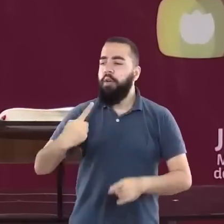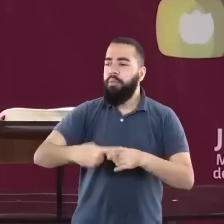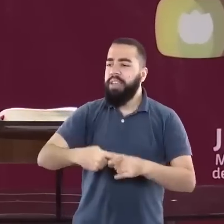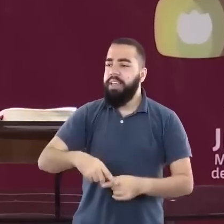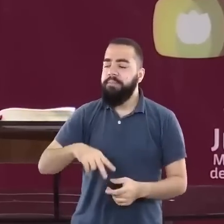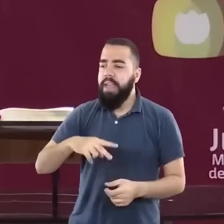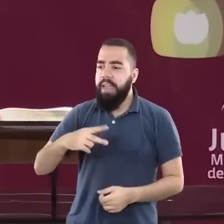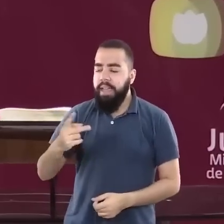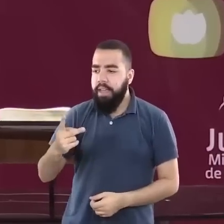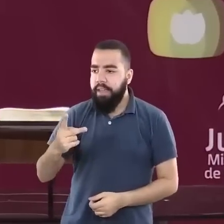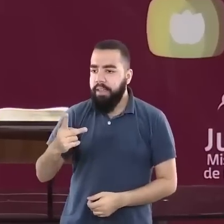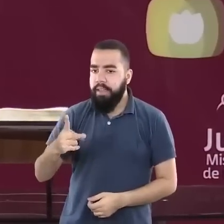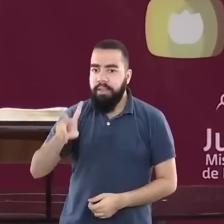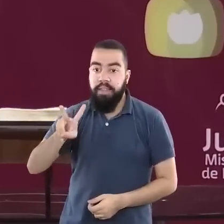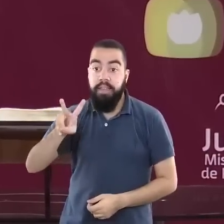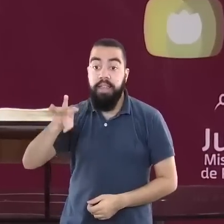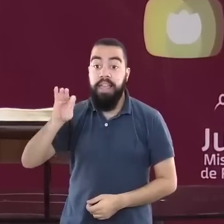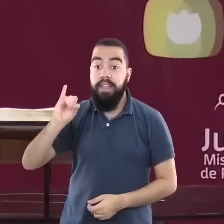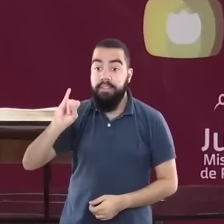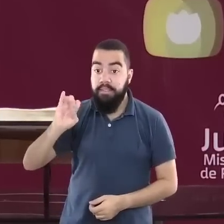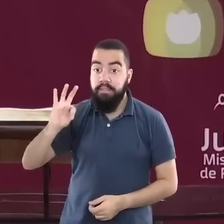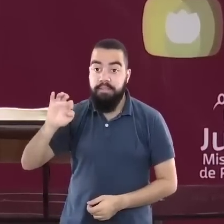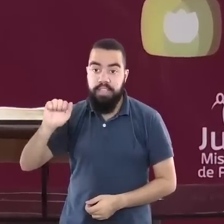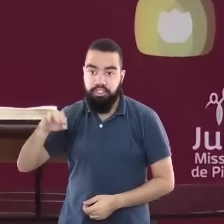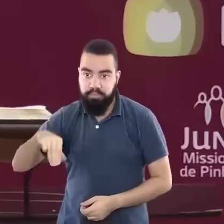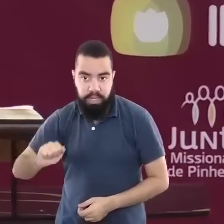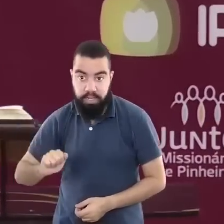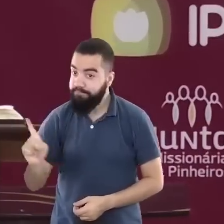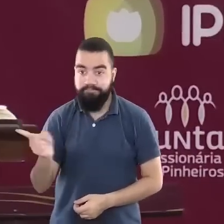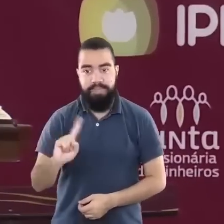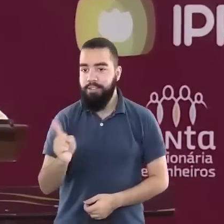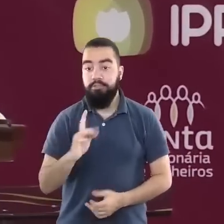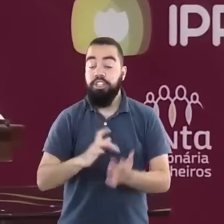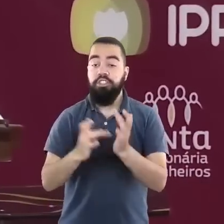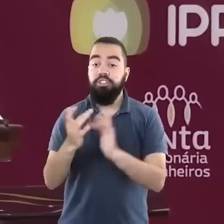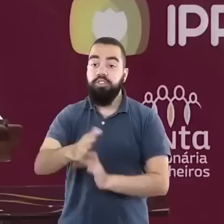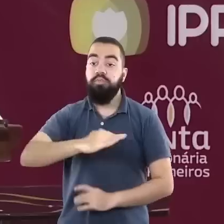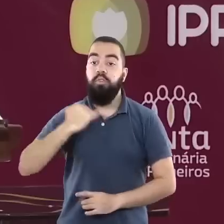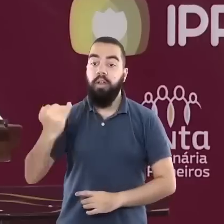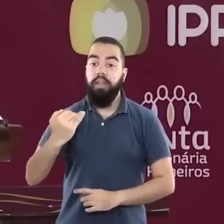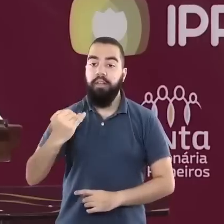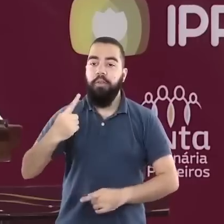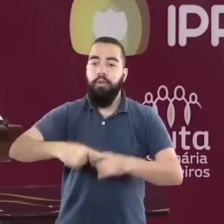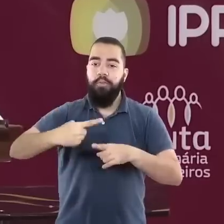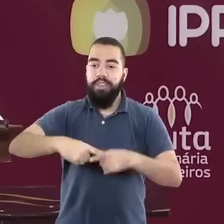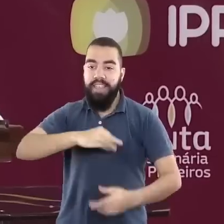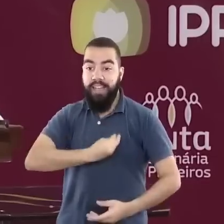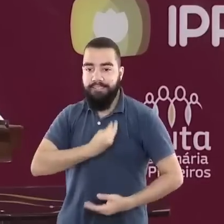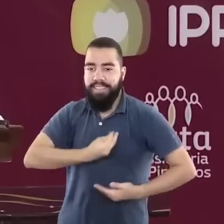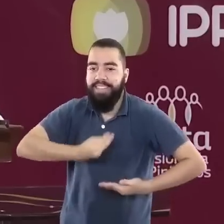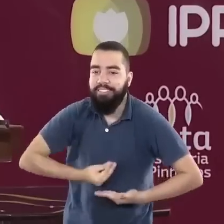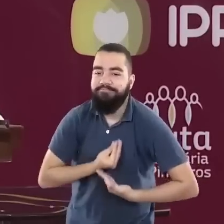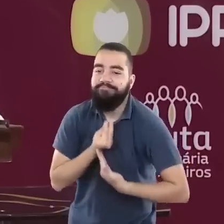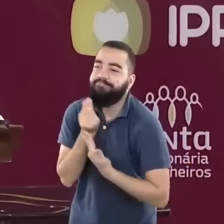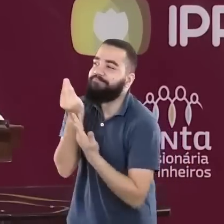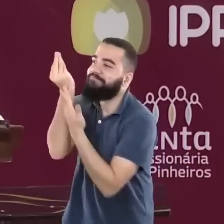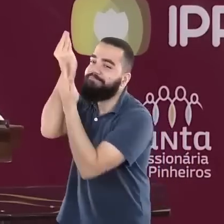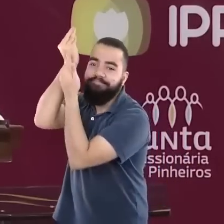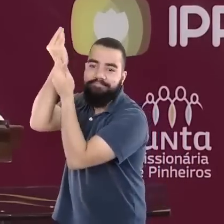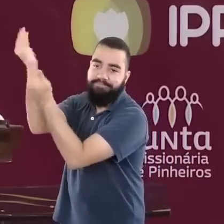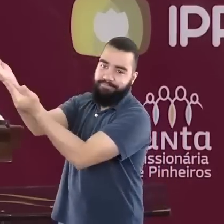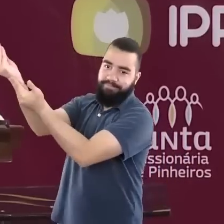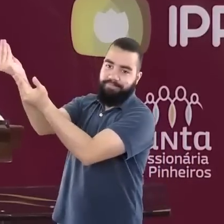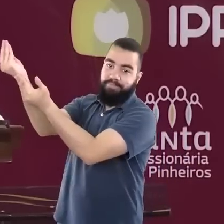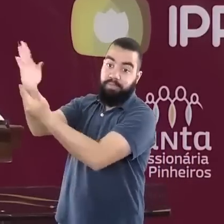livremente dando a sua vida por você e por mim depois disso